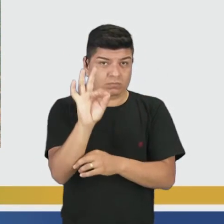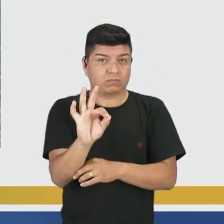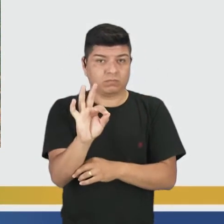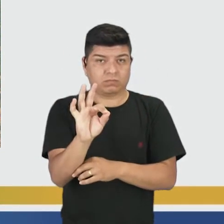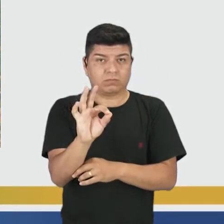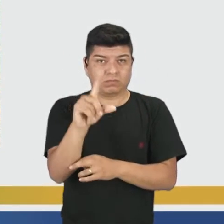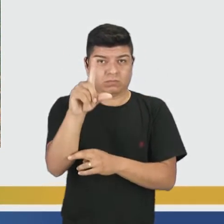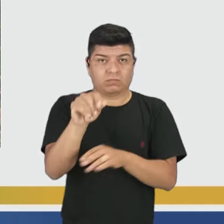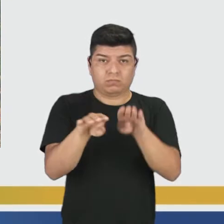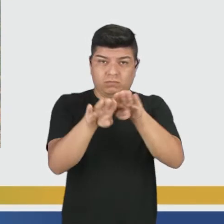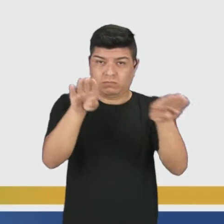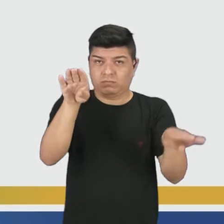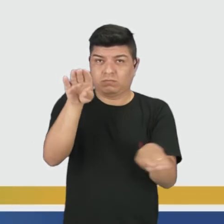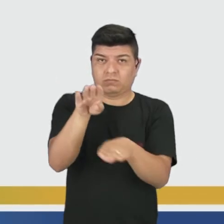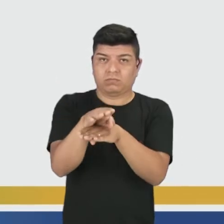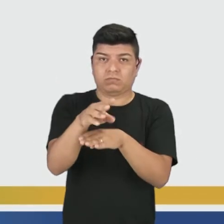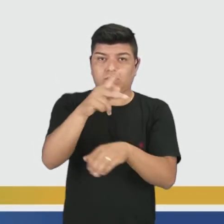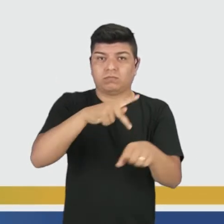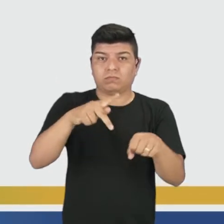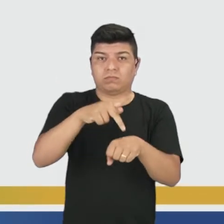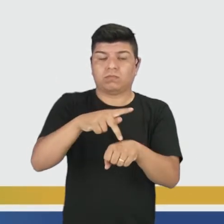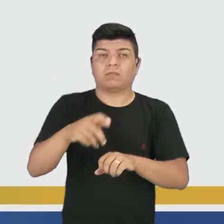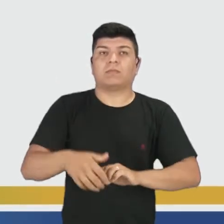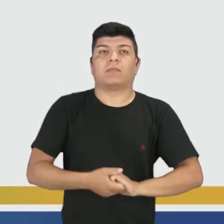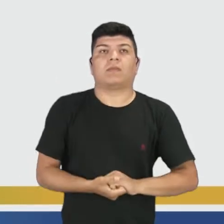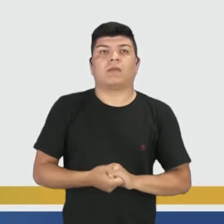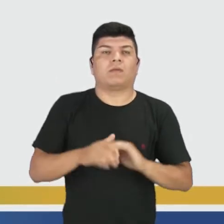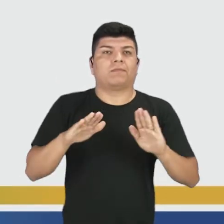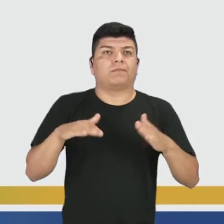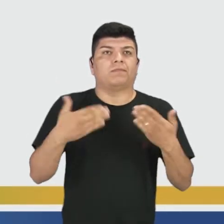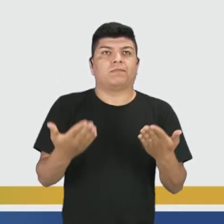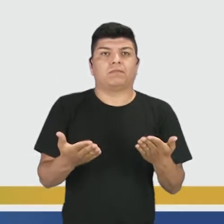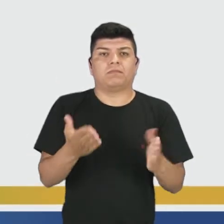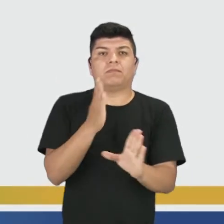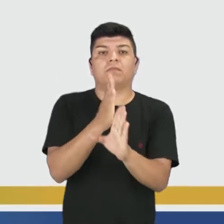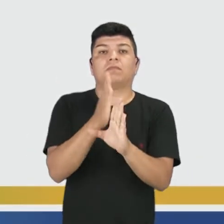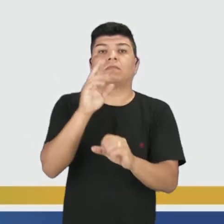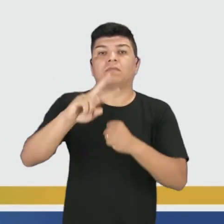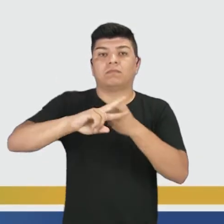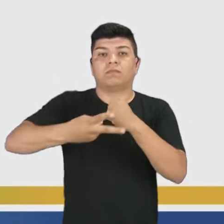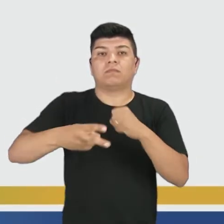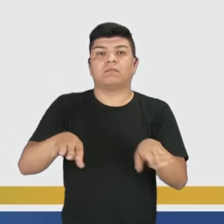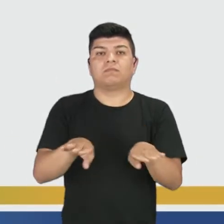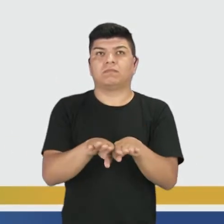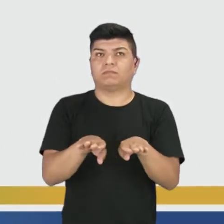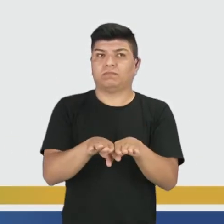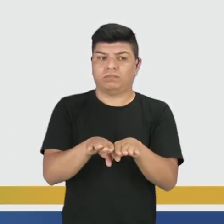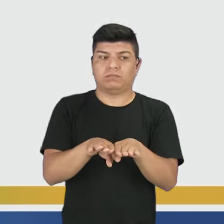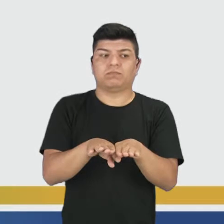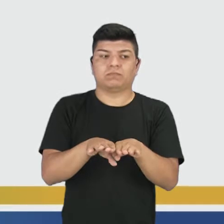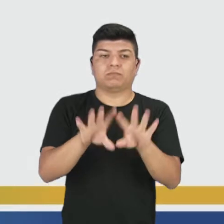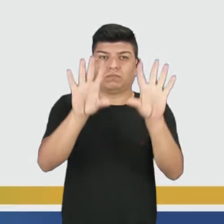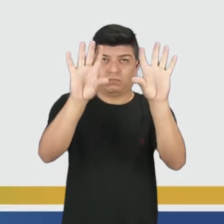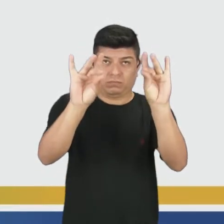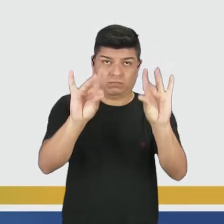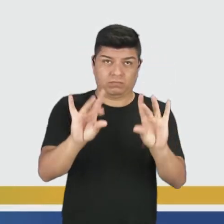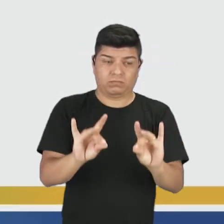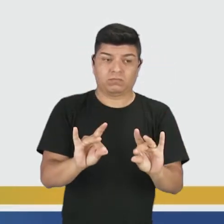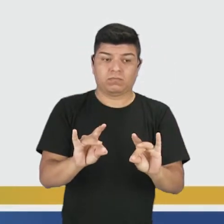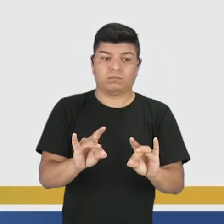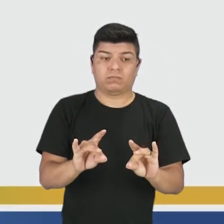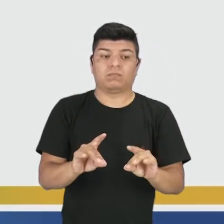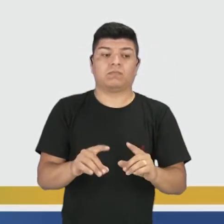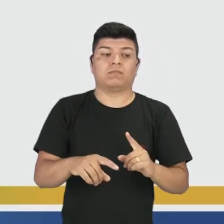de desigualdades no país. Agora, quais são as causas e consequências? Vamos pontuar algumas